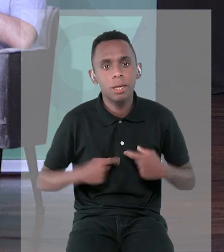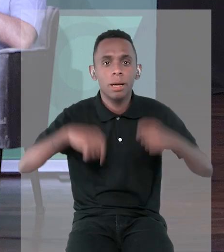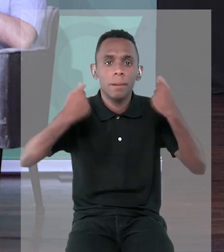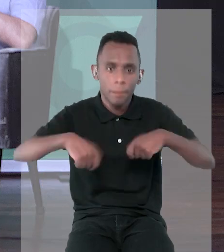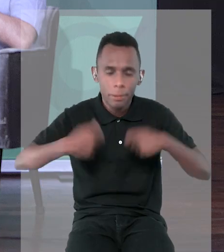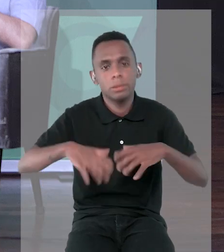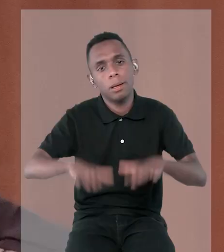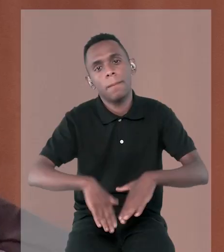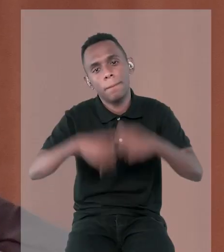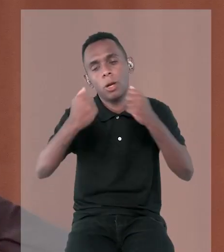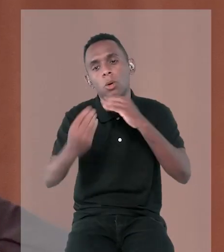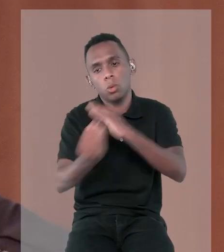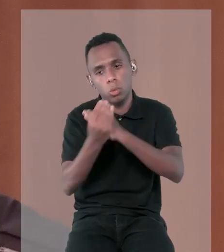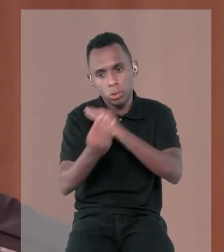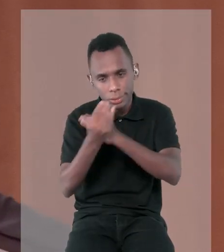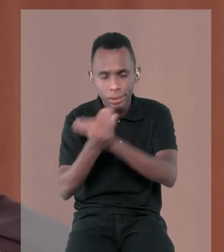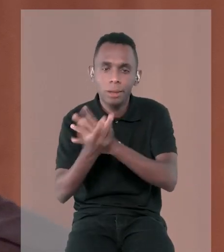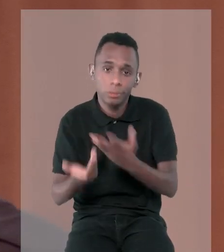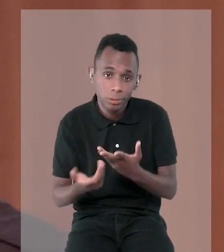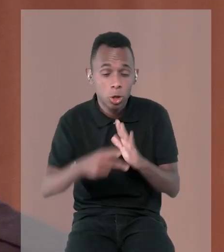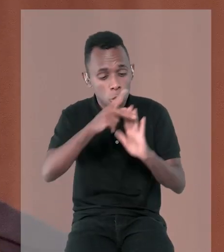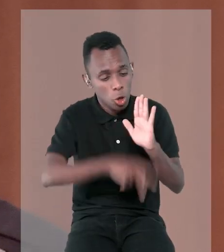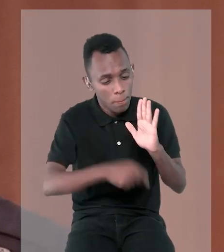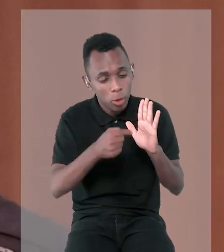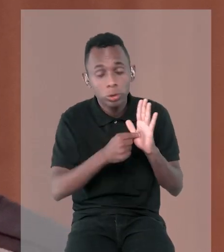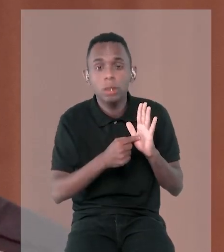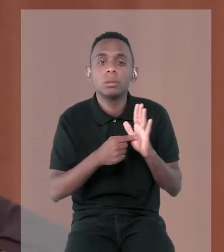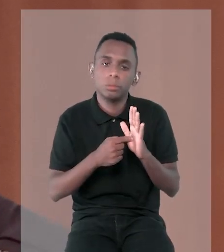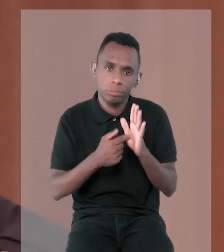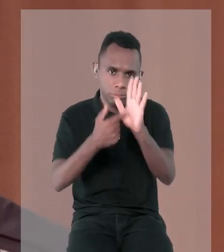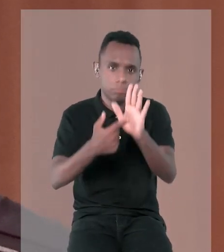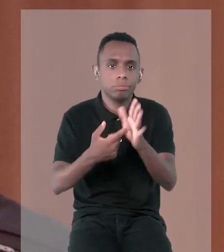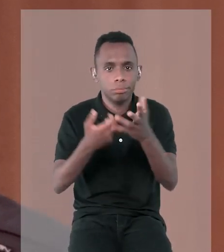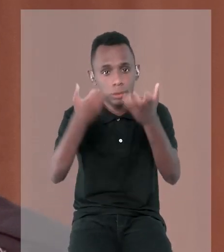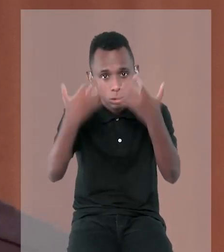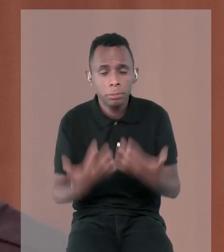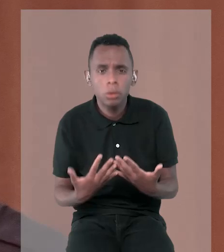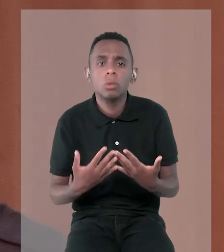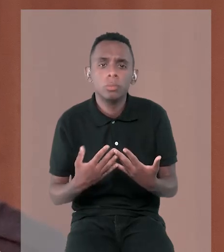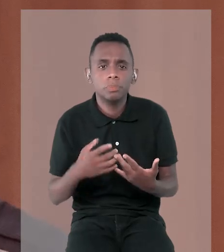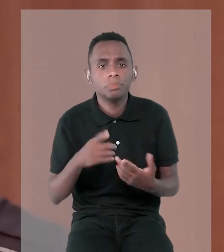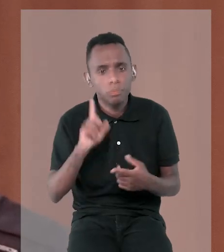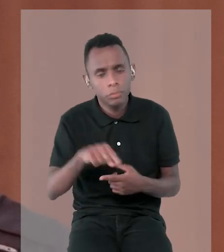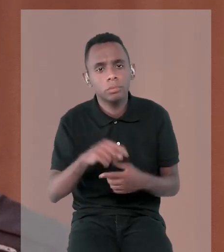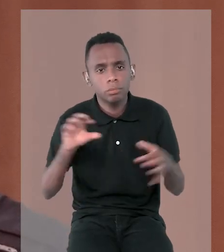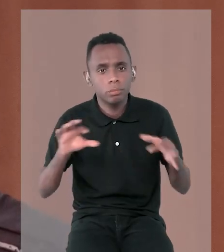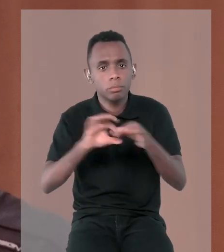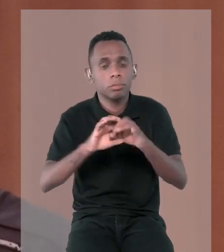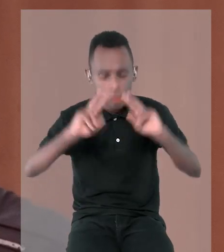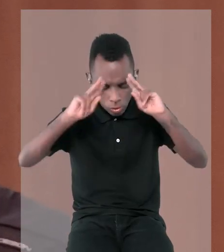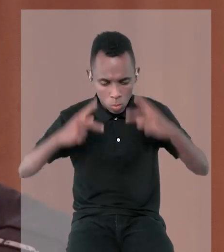deveríamos ser melhor cuidados. E o projeto aqui apresentado, ele coloca isso. O